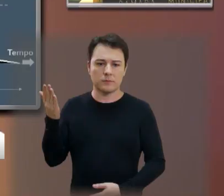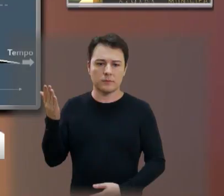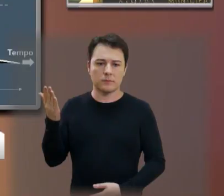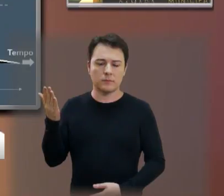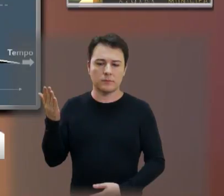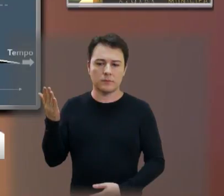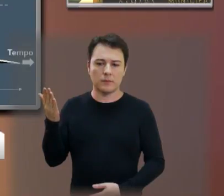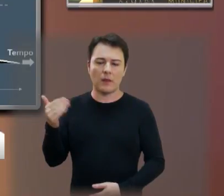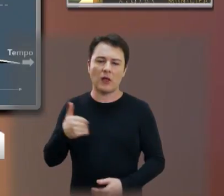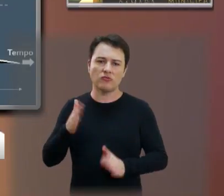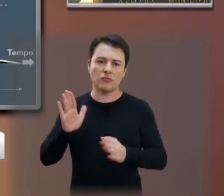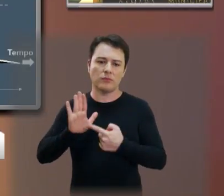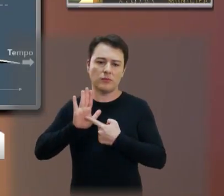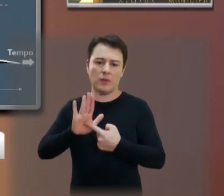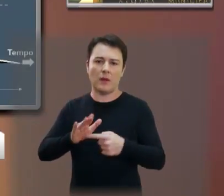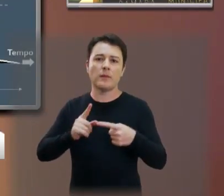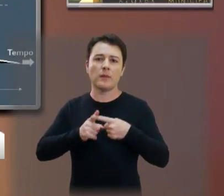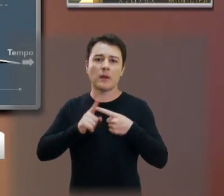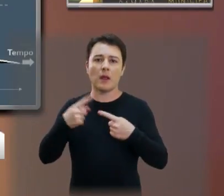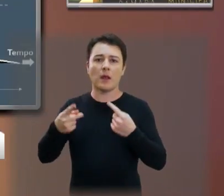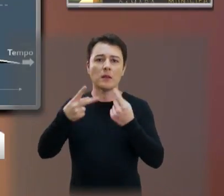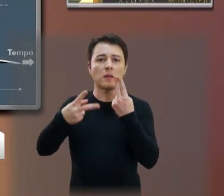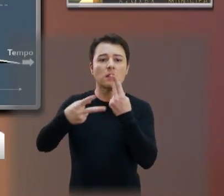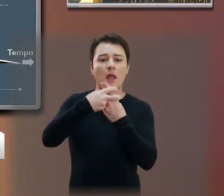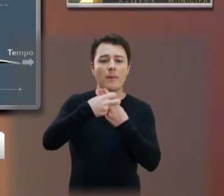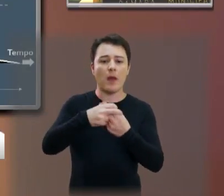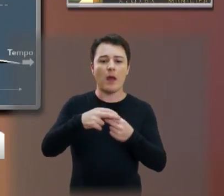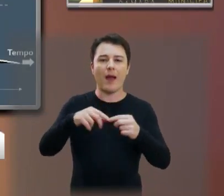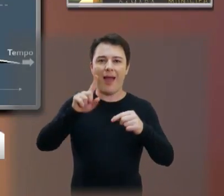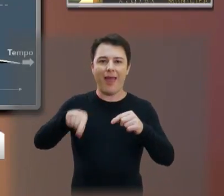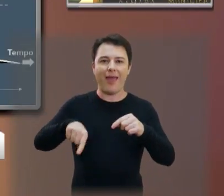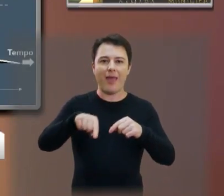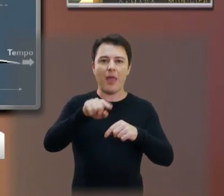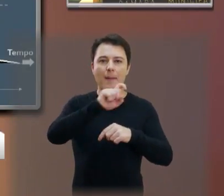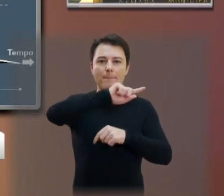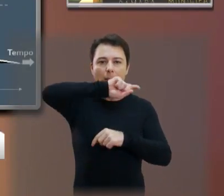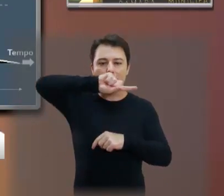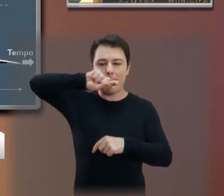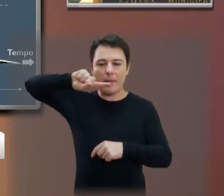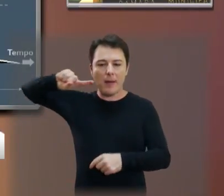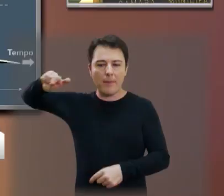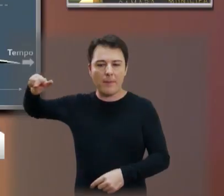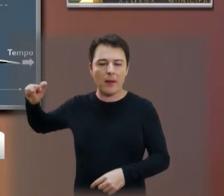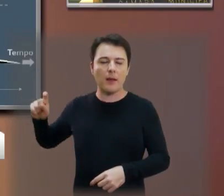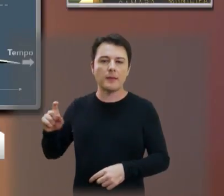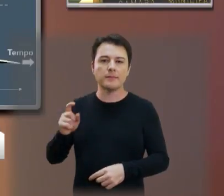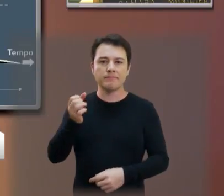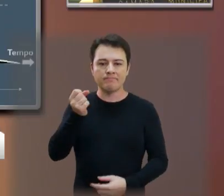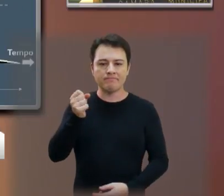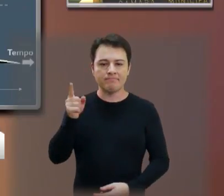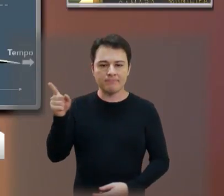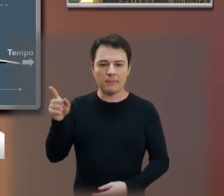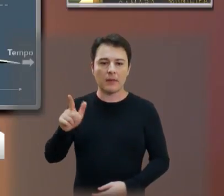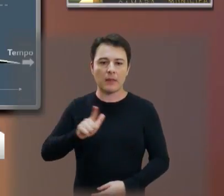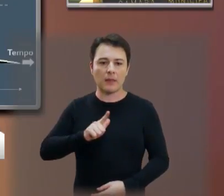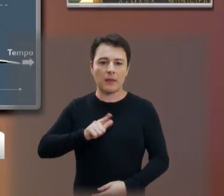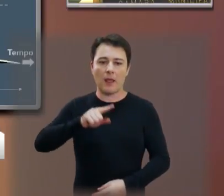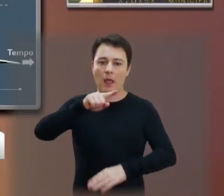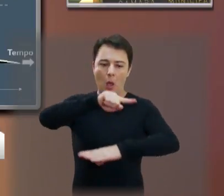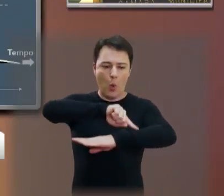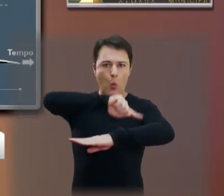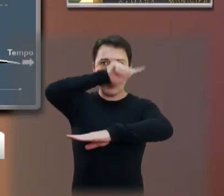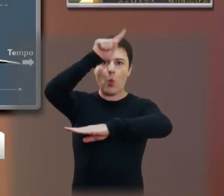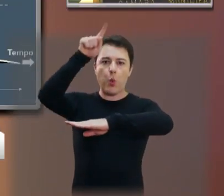né? A capacidade do sistema, essa linha pontilhada branca, e as possibilidades, né? Estourando lá em cima, fora